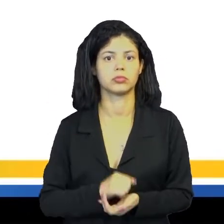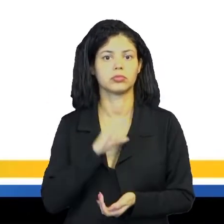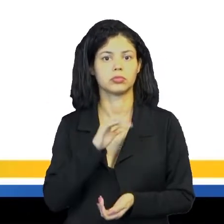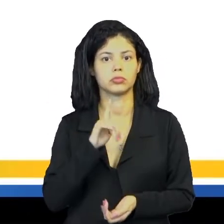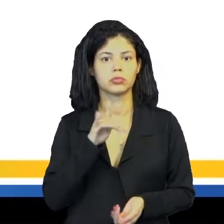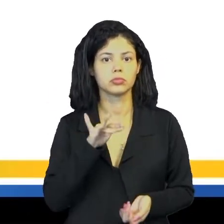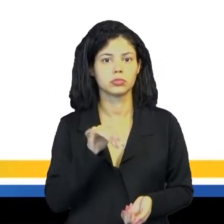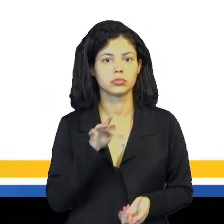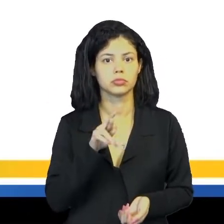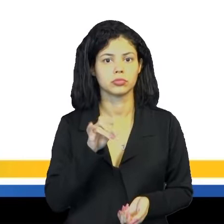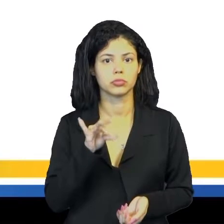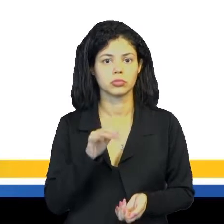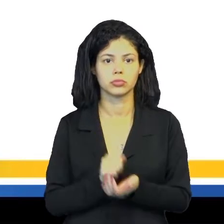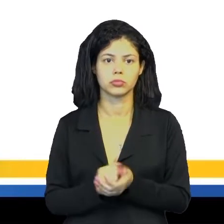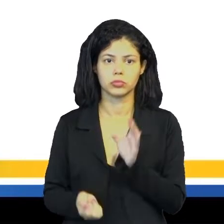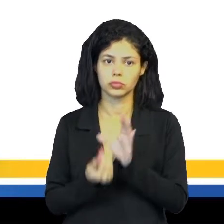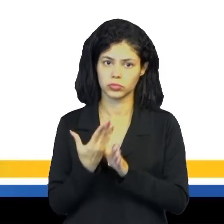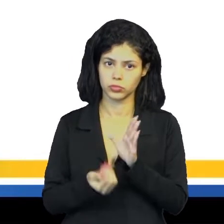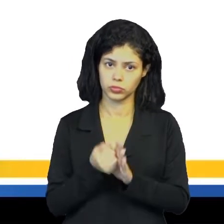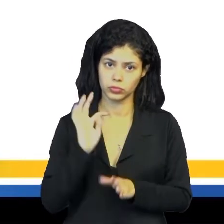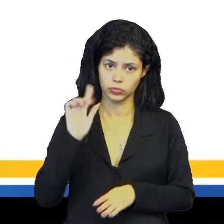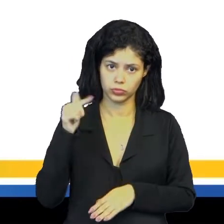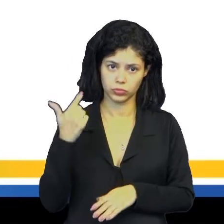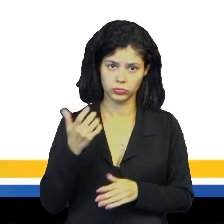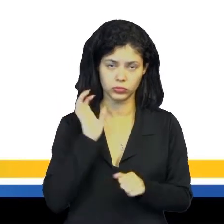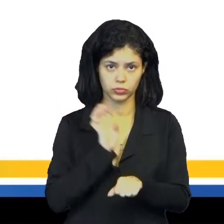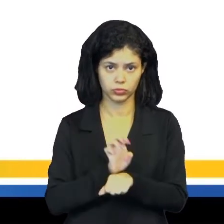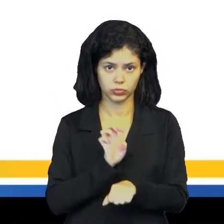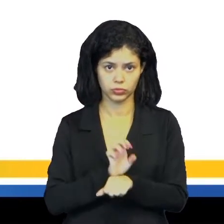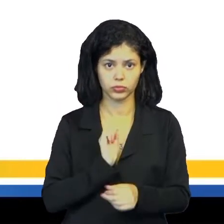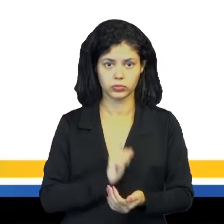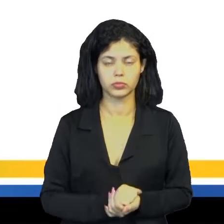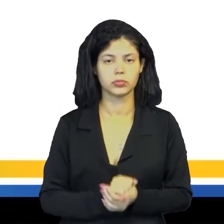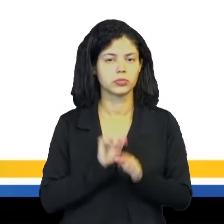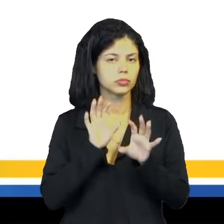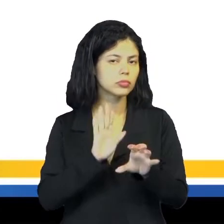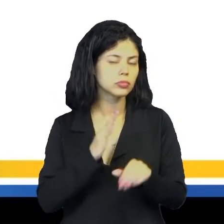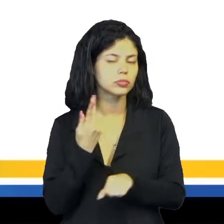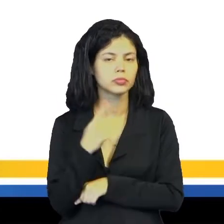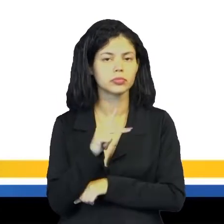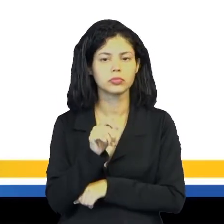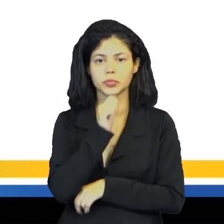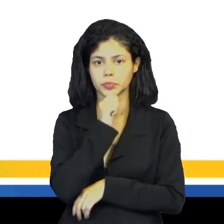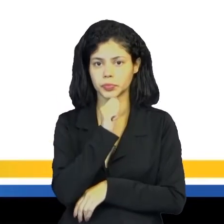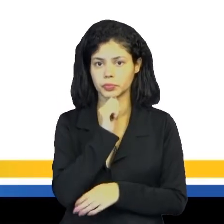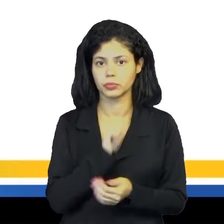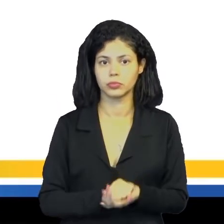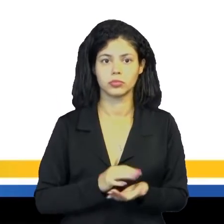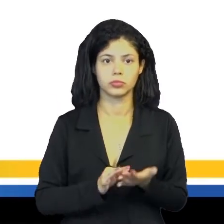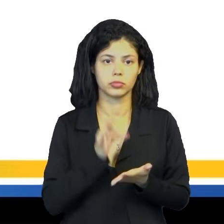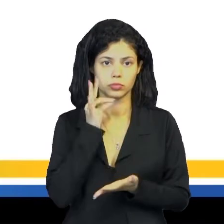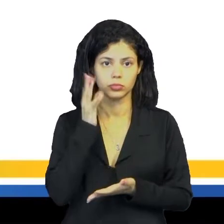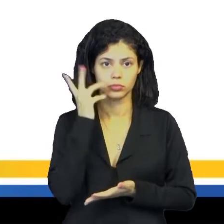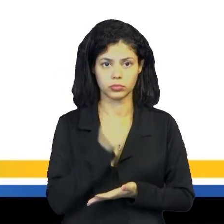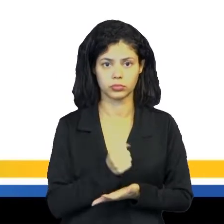cafeicultores, aliados aos produtores rurais de outros estados. Esse período também é chamado de República Café com